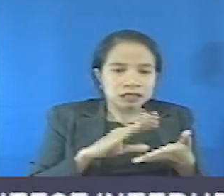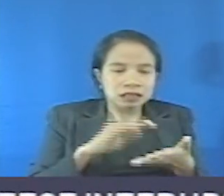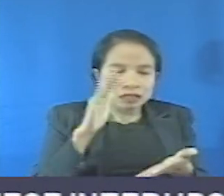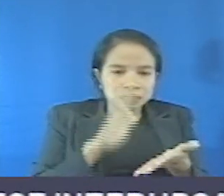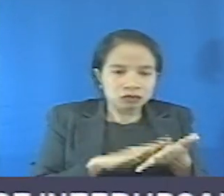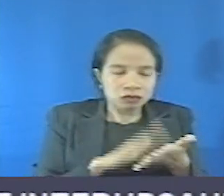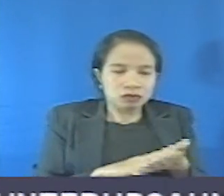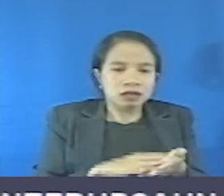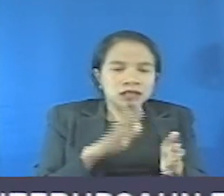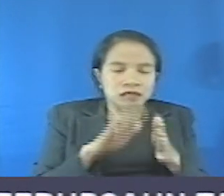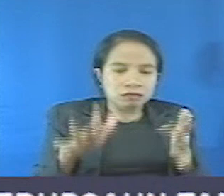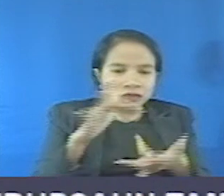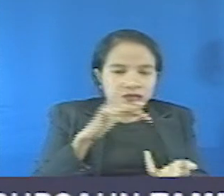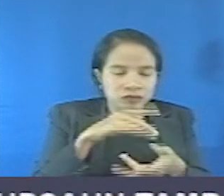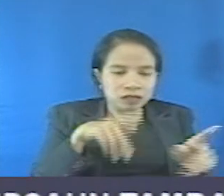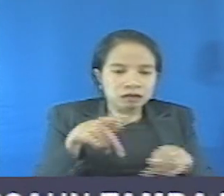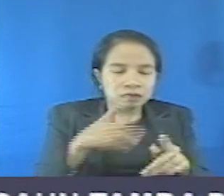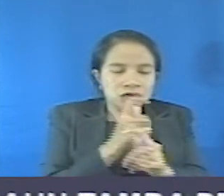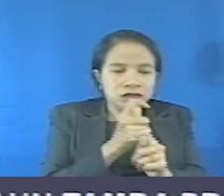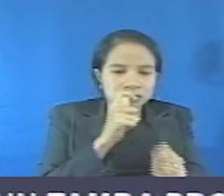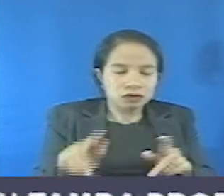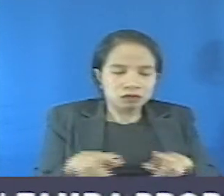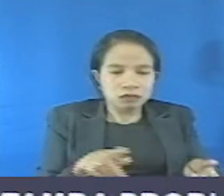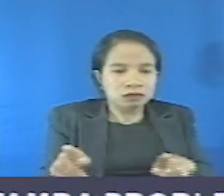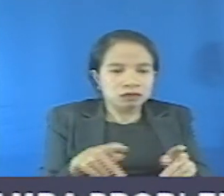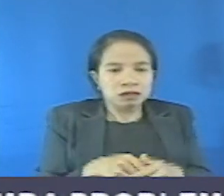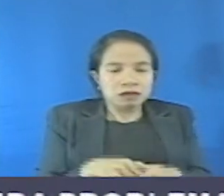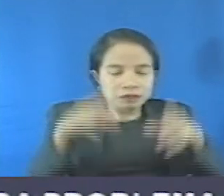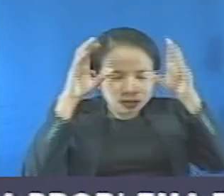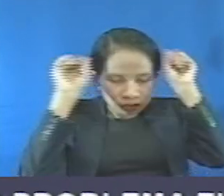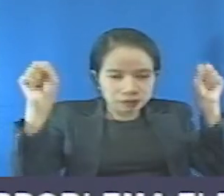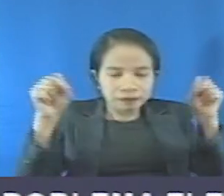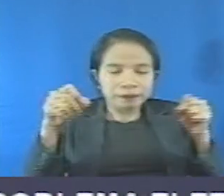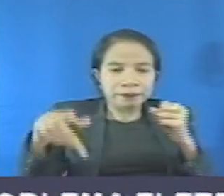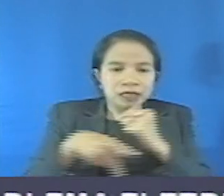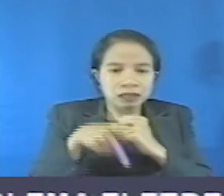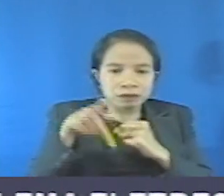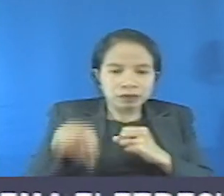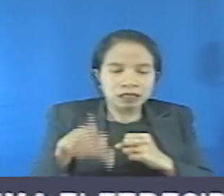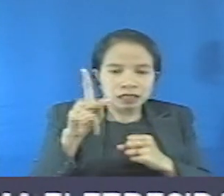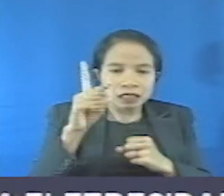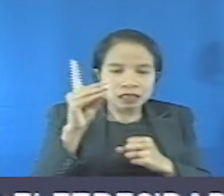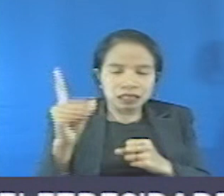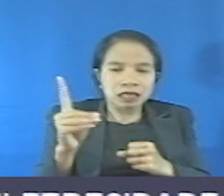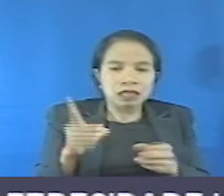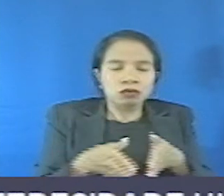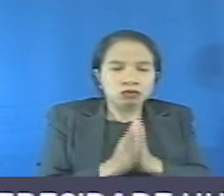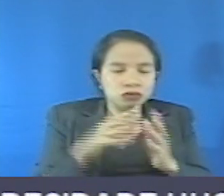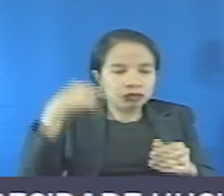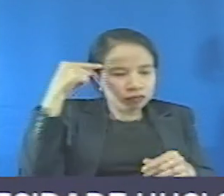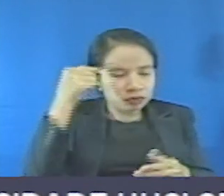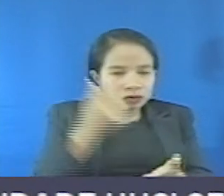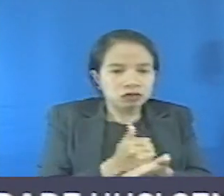aprendizagem, limita movimento e mano transporte público. Presidente Partido Democrático Russo Governo atua apoia os